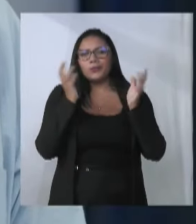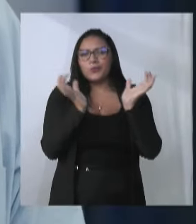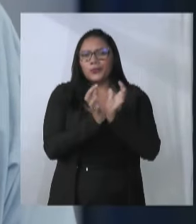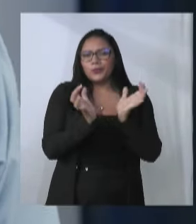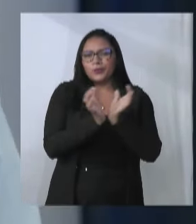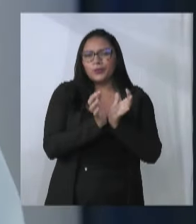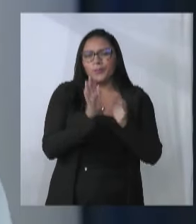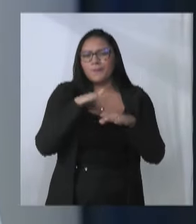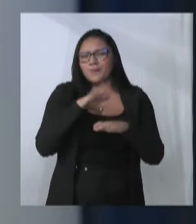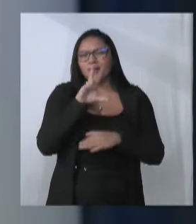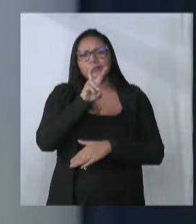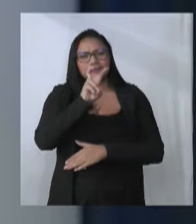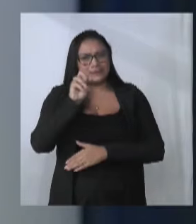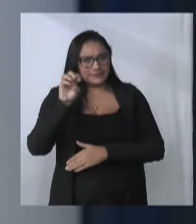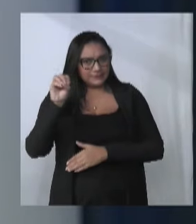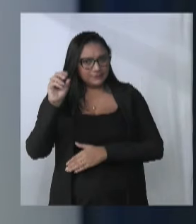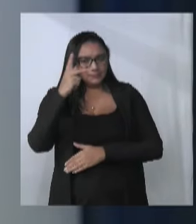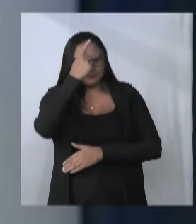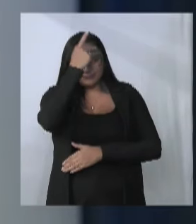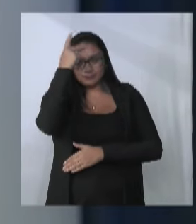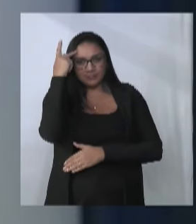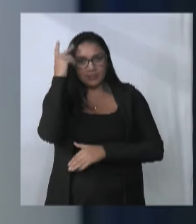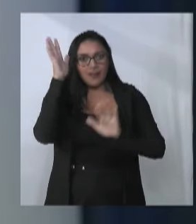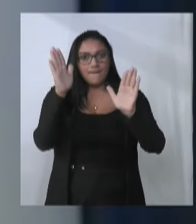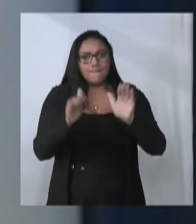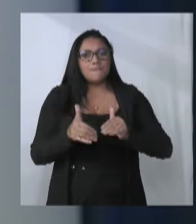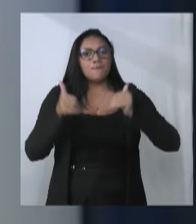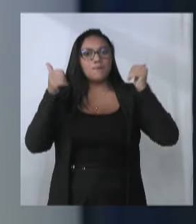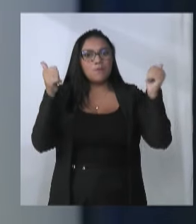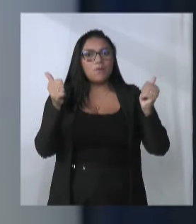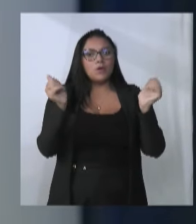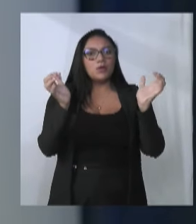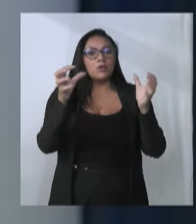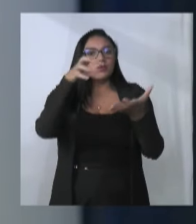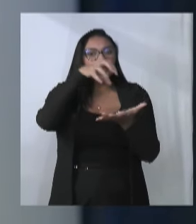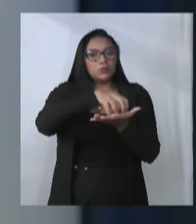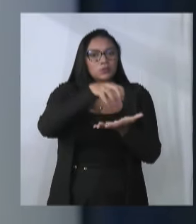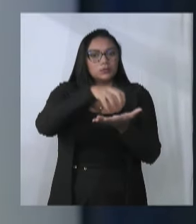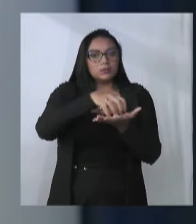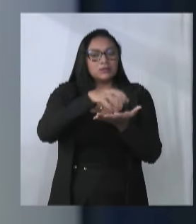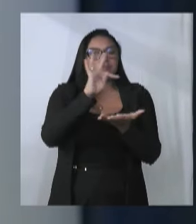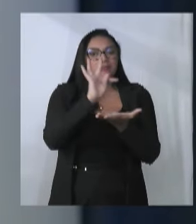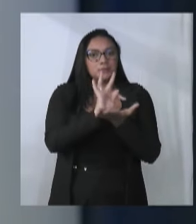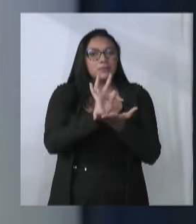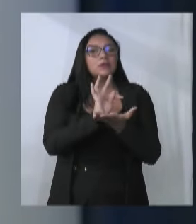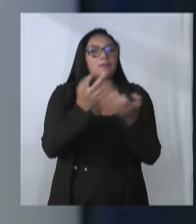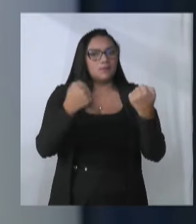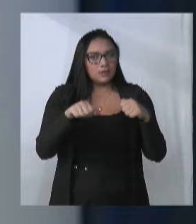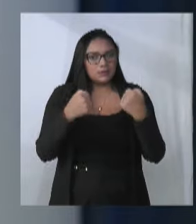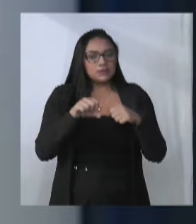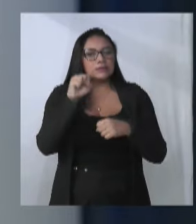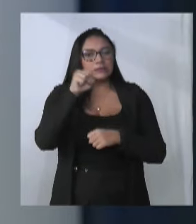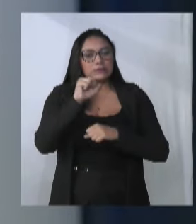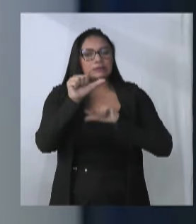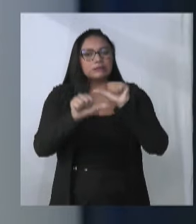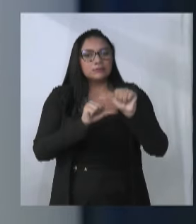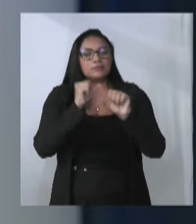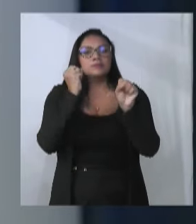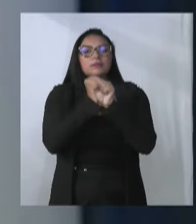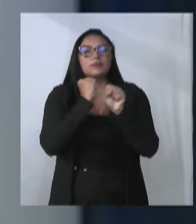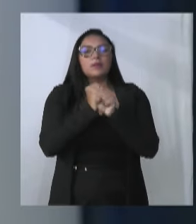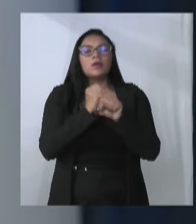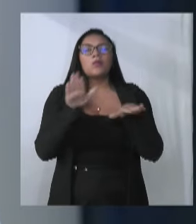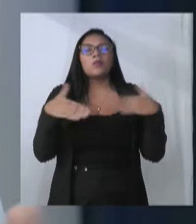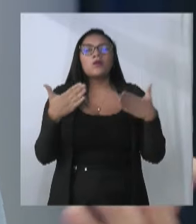discutindo a revitalização do centro de Teresina, que realmente precisa de muitas ações. Quais são as suas